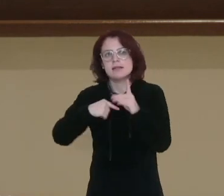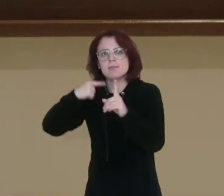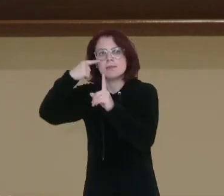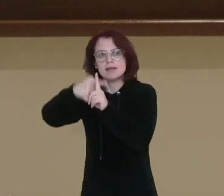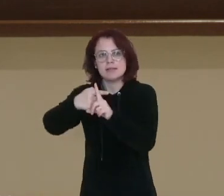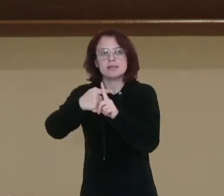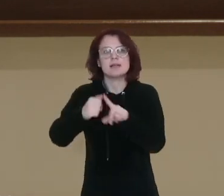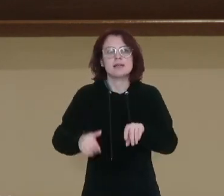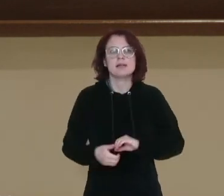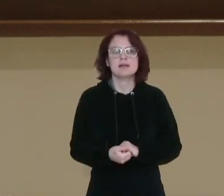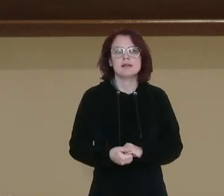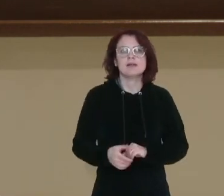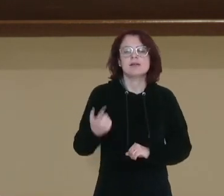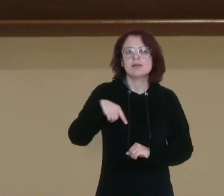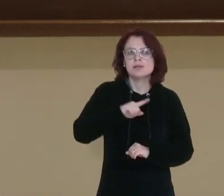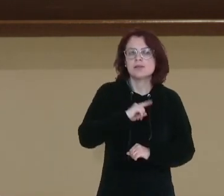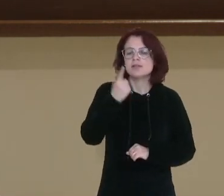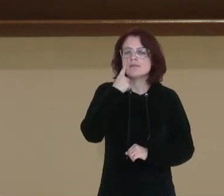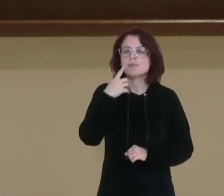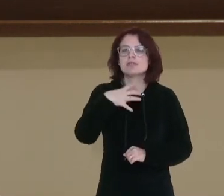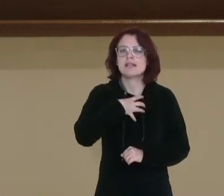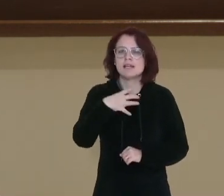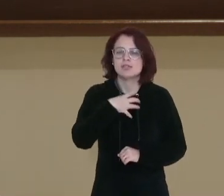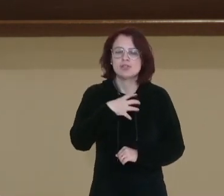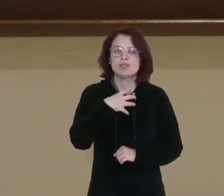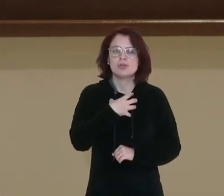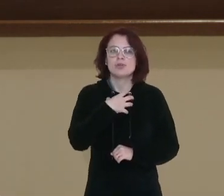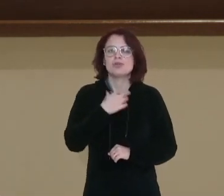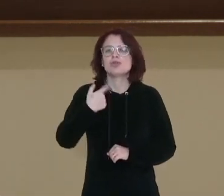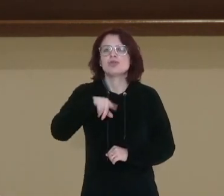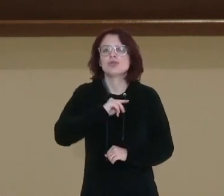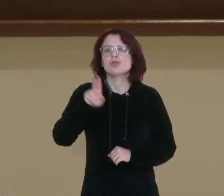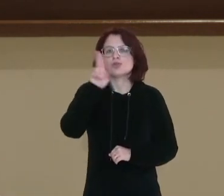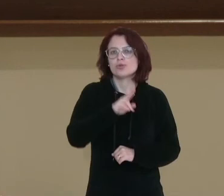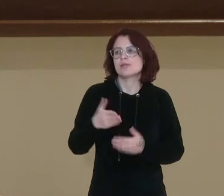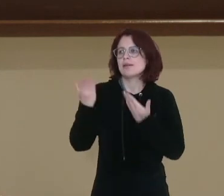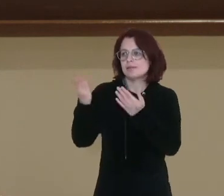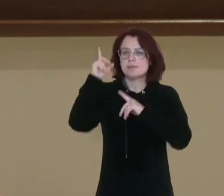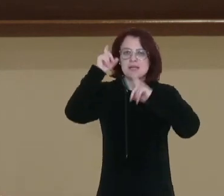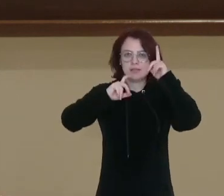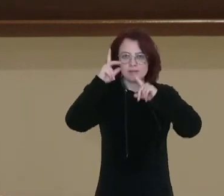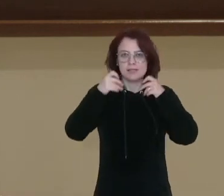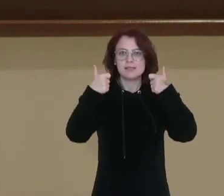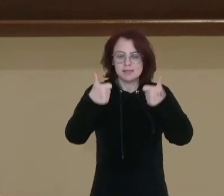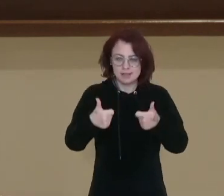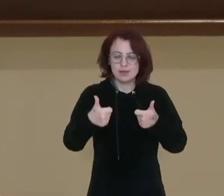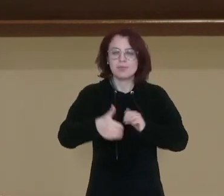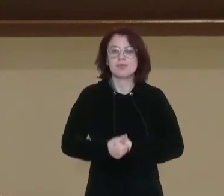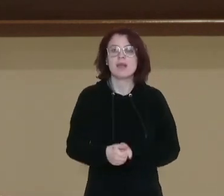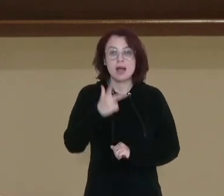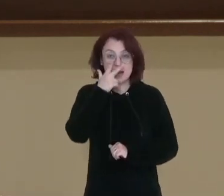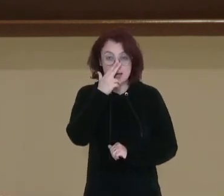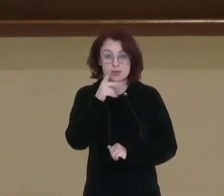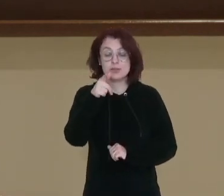E reconhecemos o efeito de sentido decorrente do uso de expressões, certo? Eu espero que